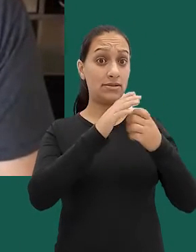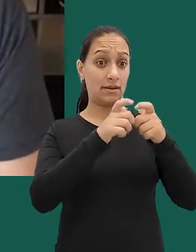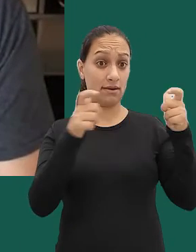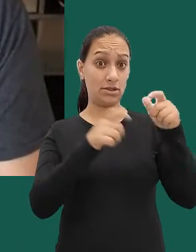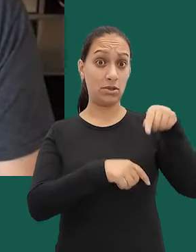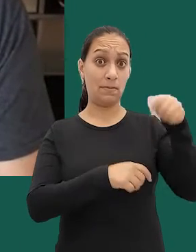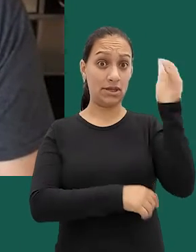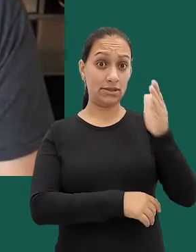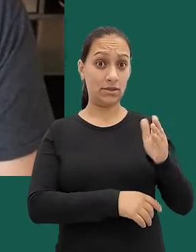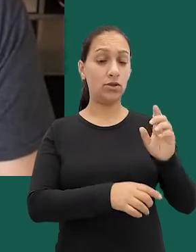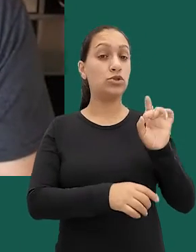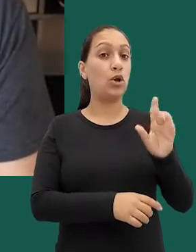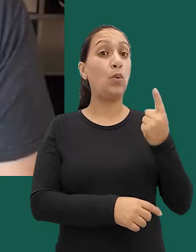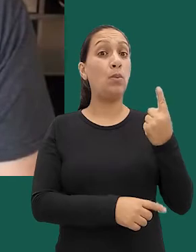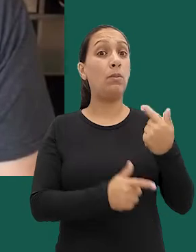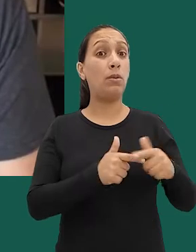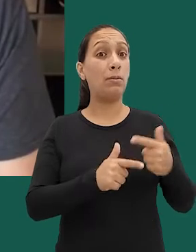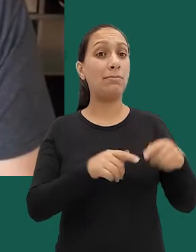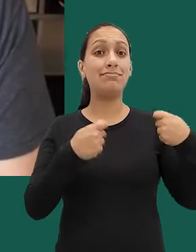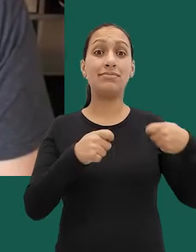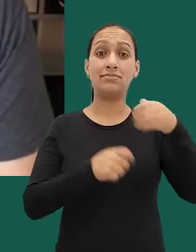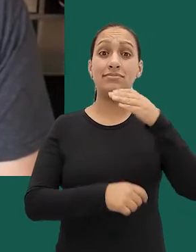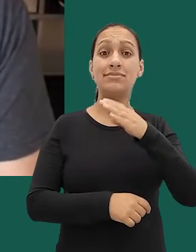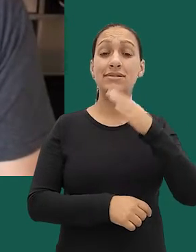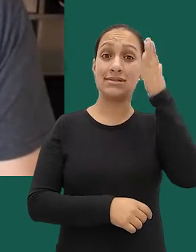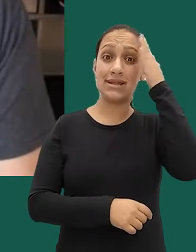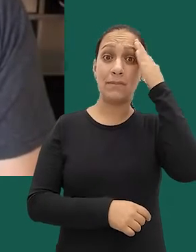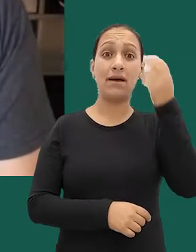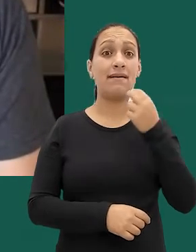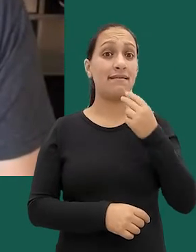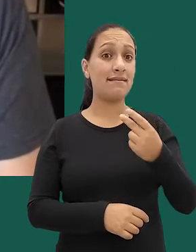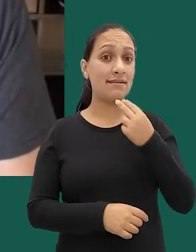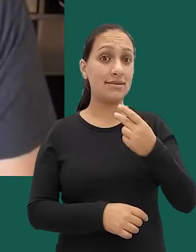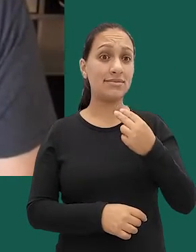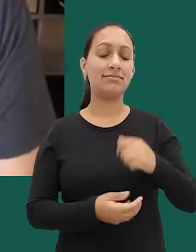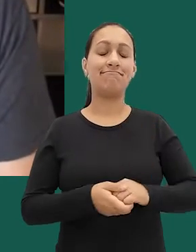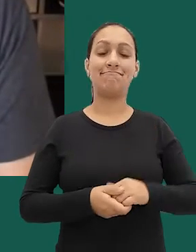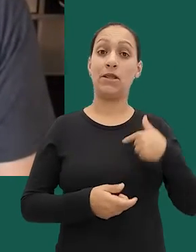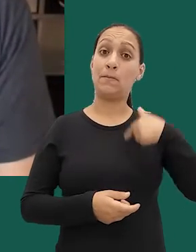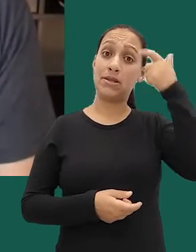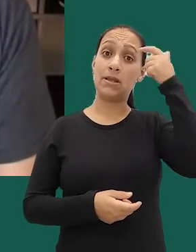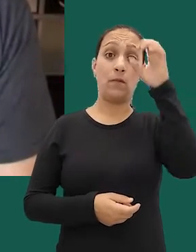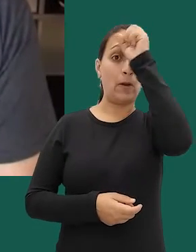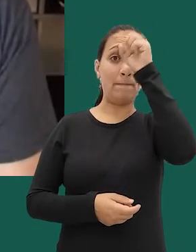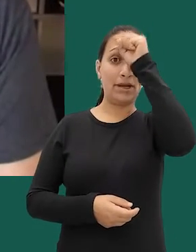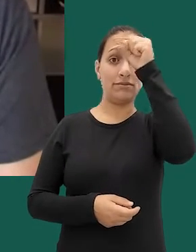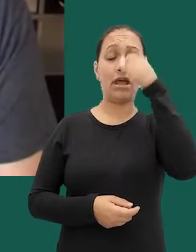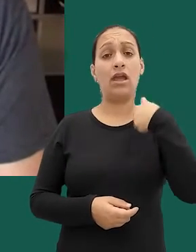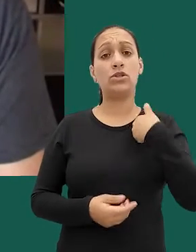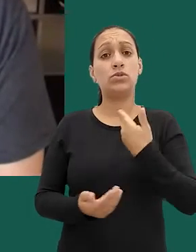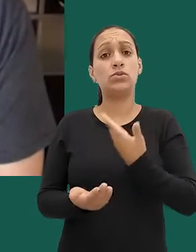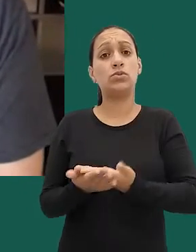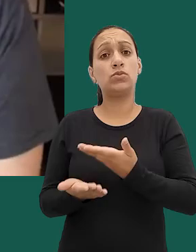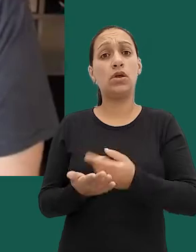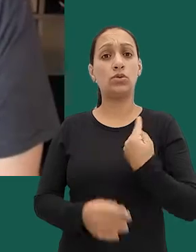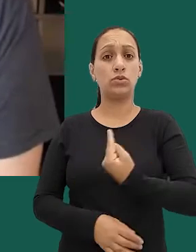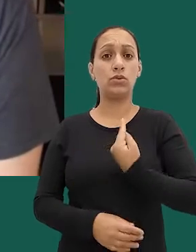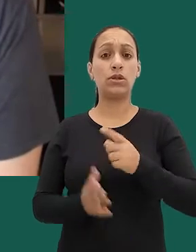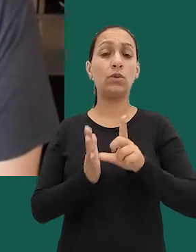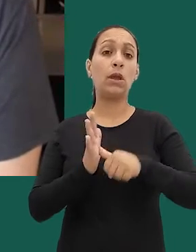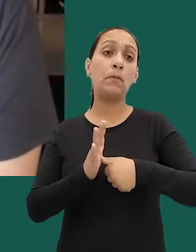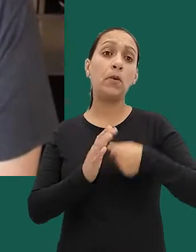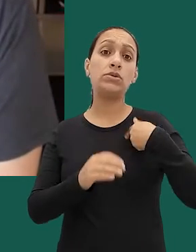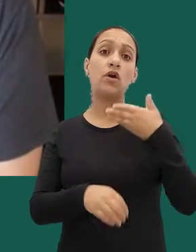problema, precisava saber inglês. Então eu pensei, bom, eu vou aprender inglês, eu vou estudar por conta, e depois eu aplico para as